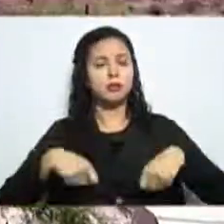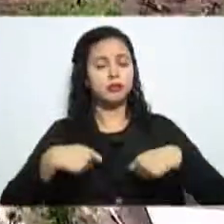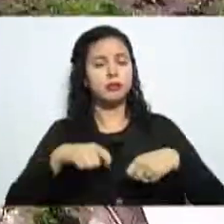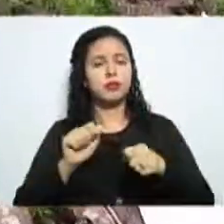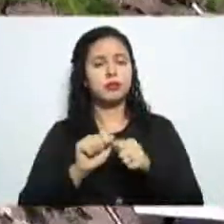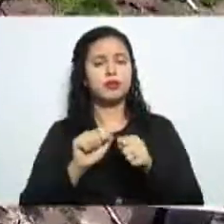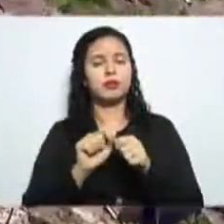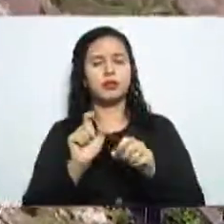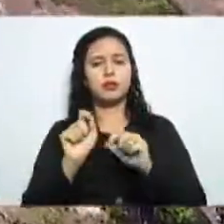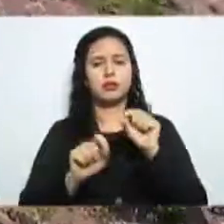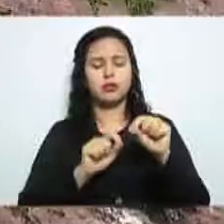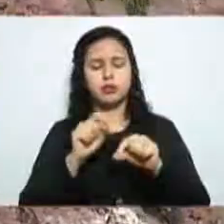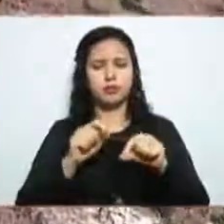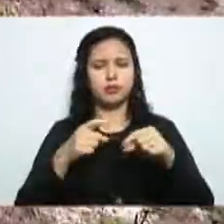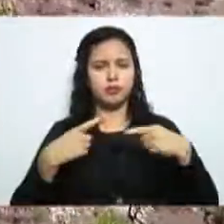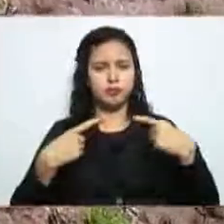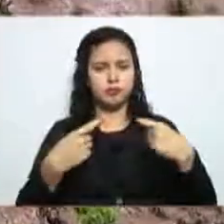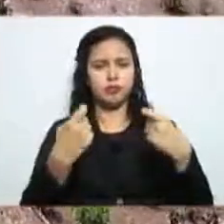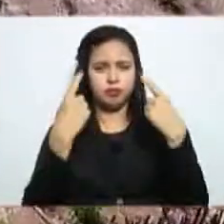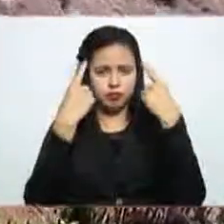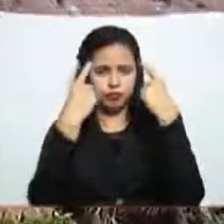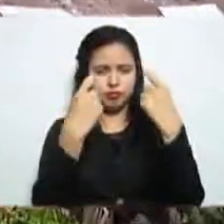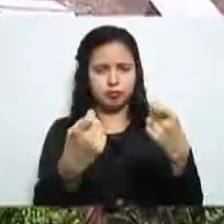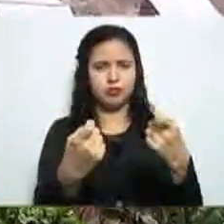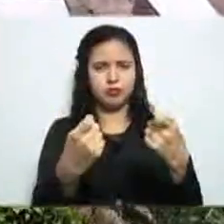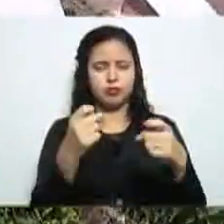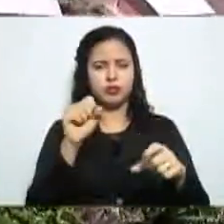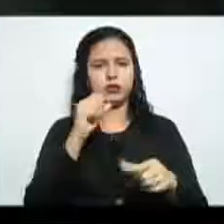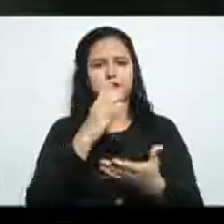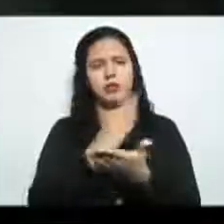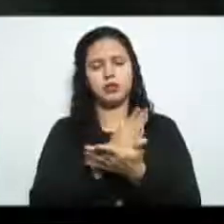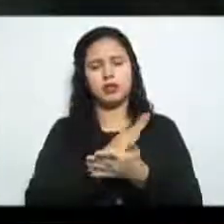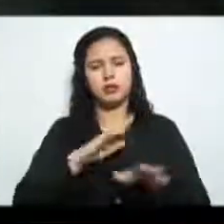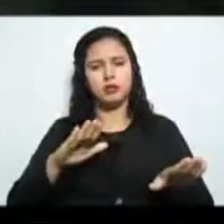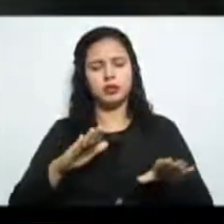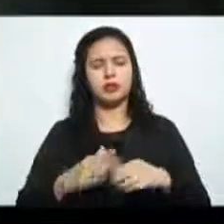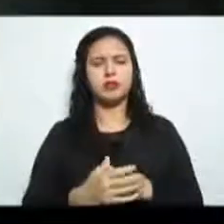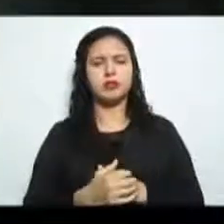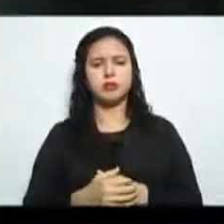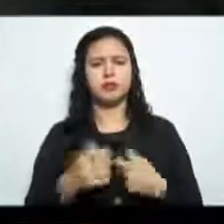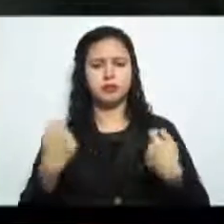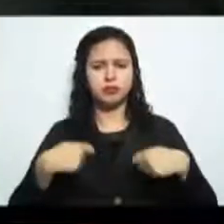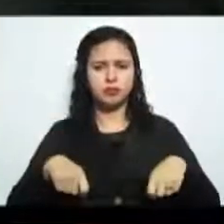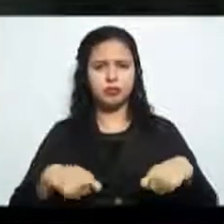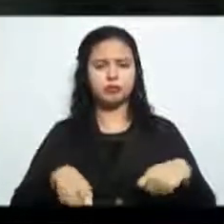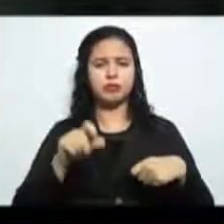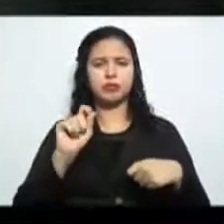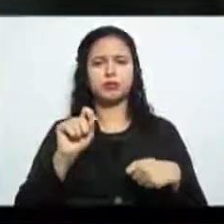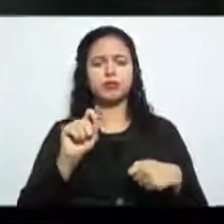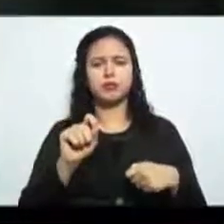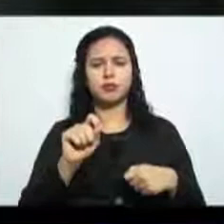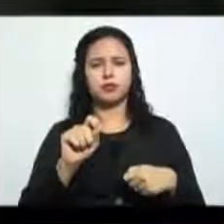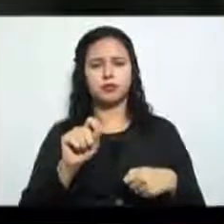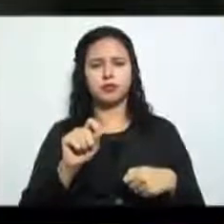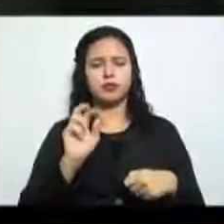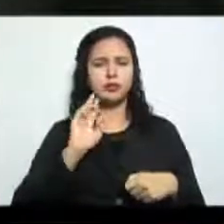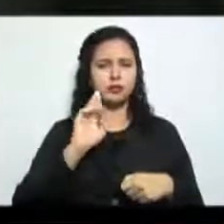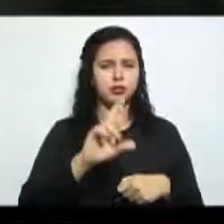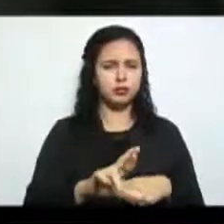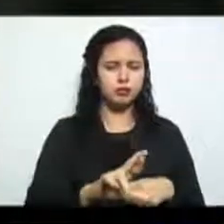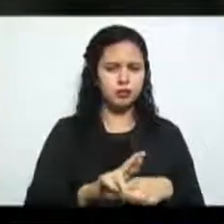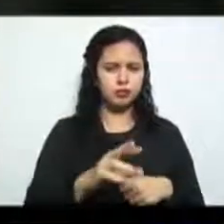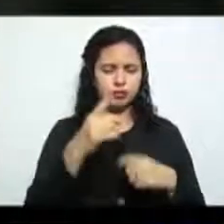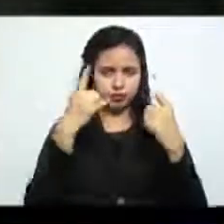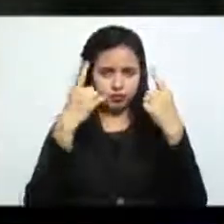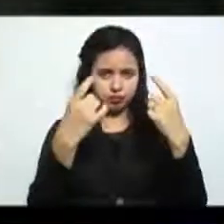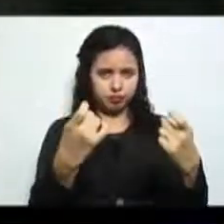fazer para que esses conflitos em assentamentos acabassem? O que seria necessário para que resolvesse de uma